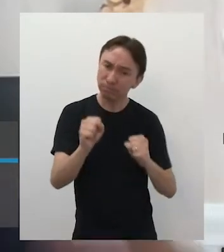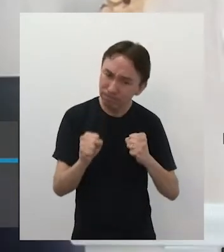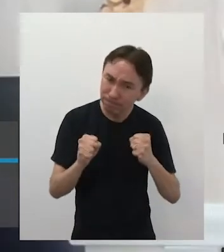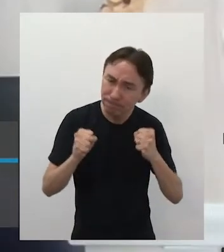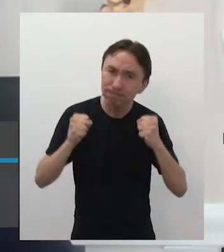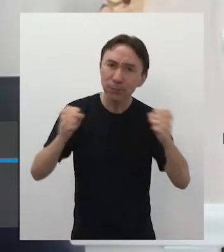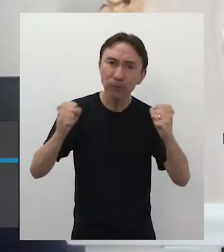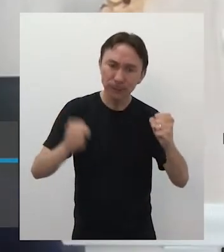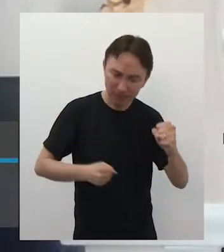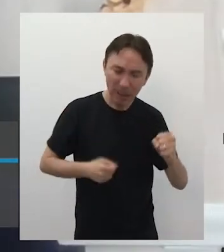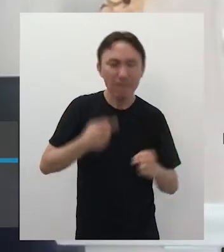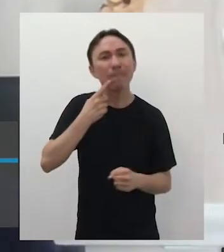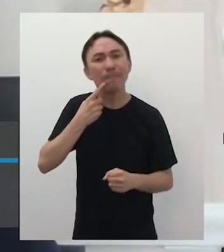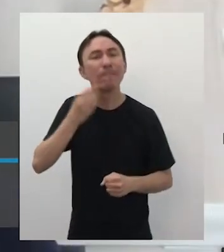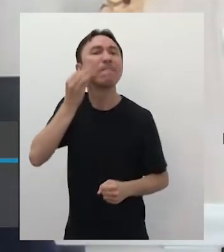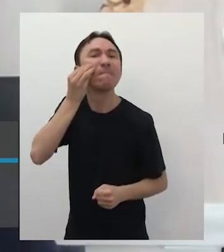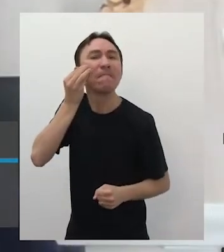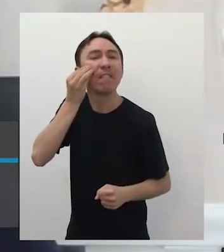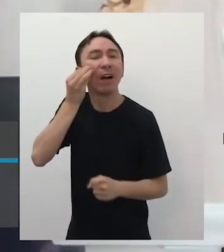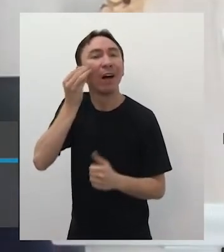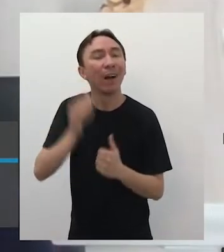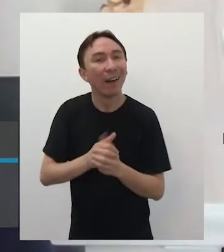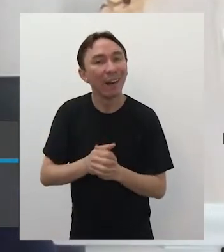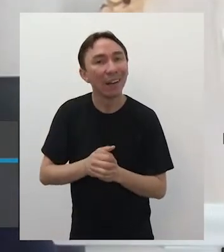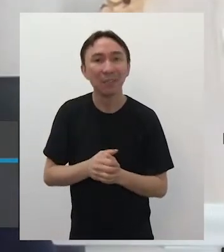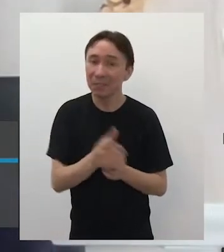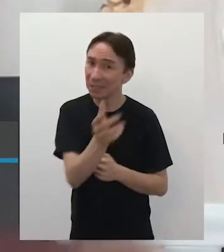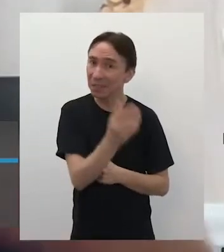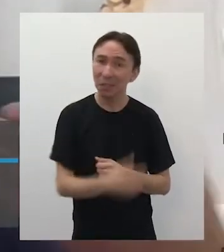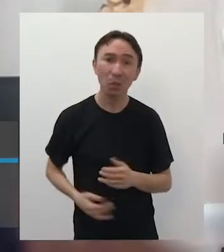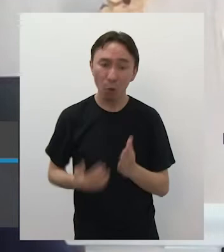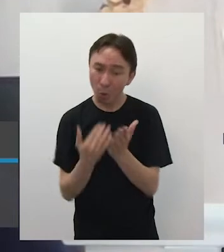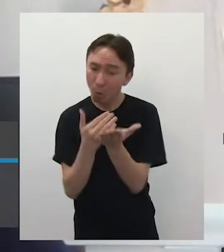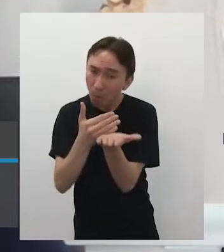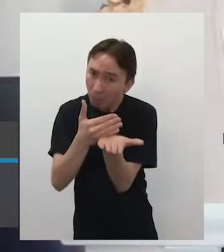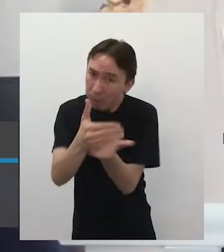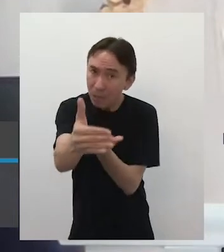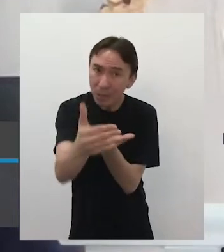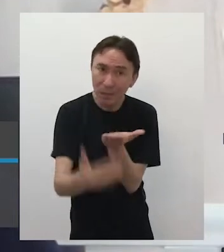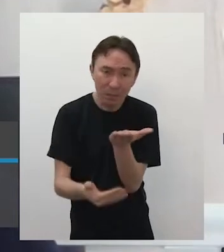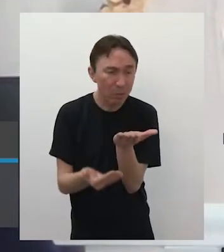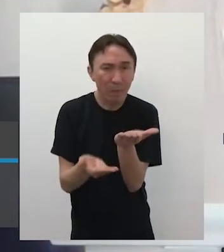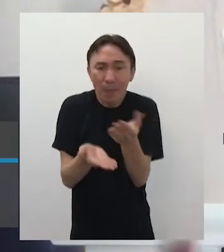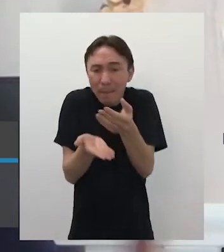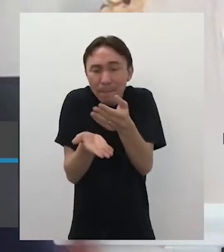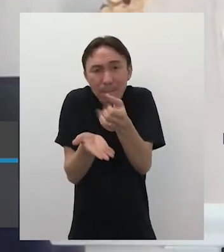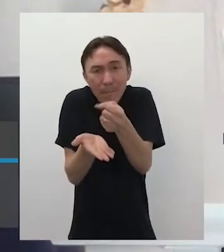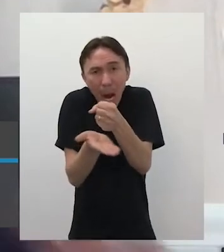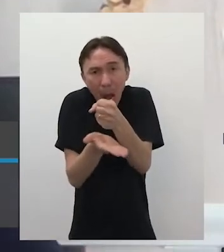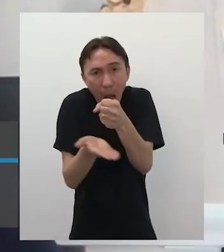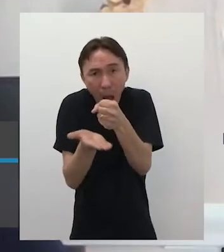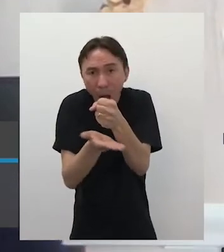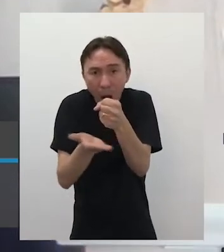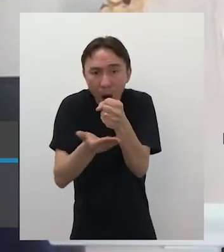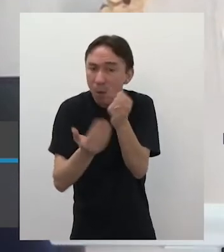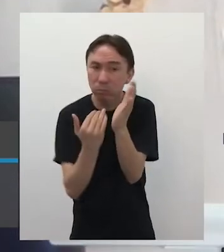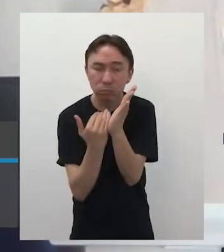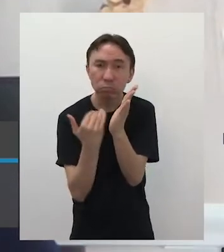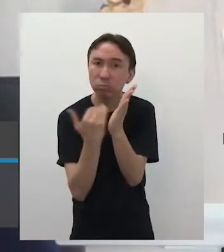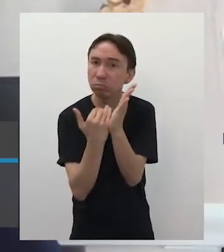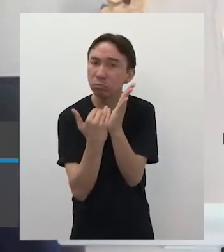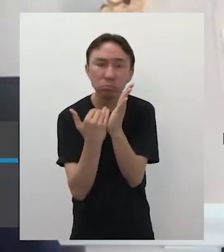tá bom? E assim, eu queria deixar uma dica para todos que estão nos assistindo, que é desafiem-se.